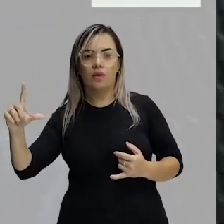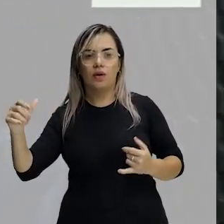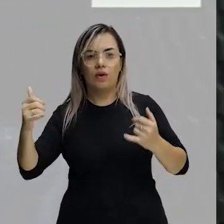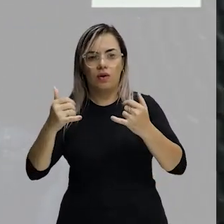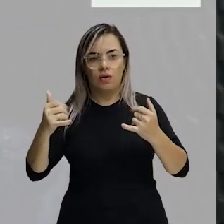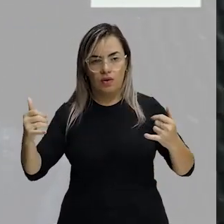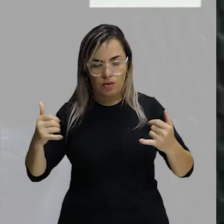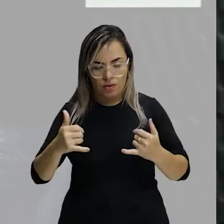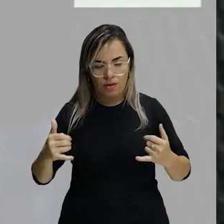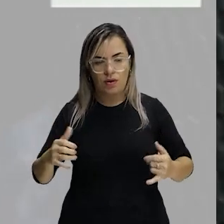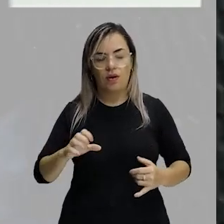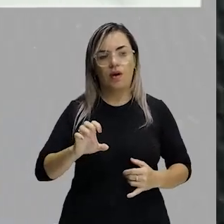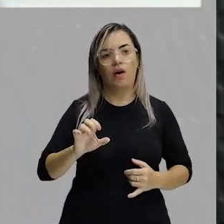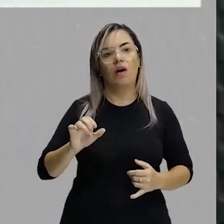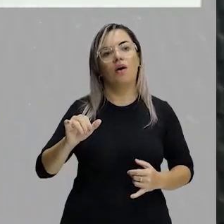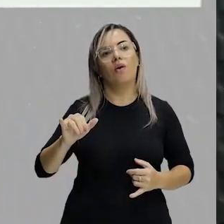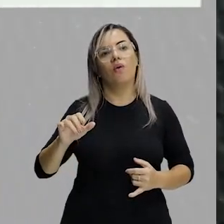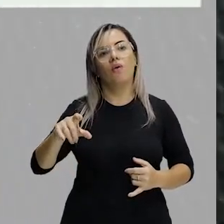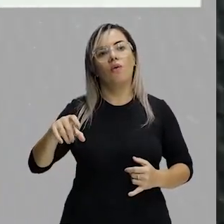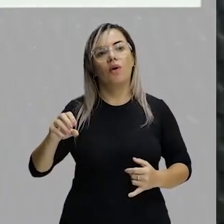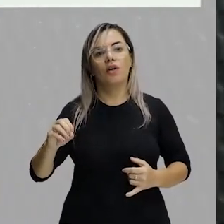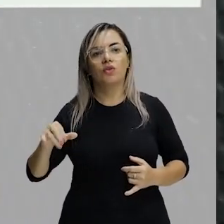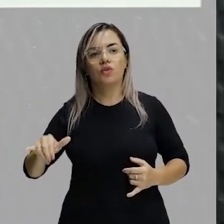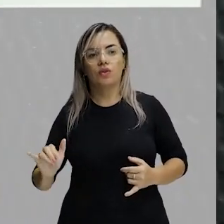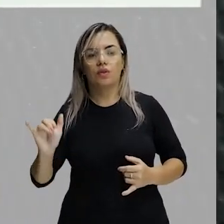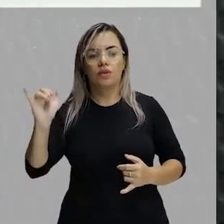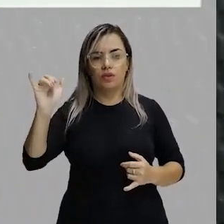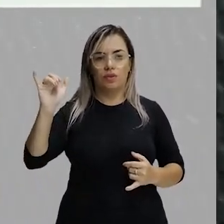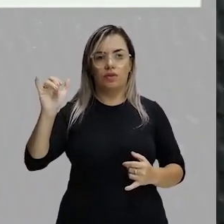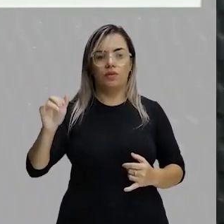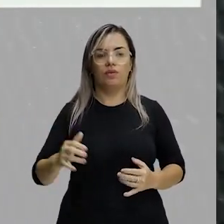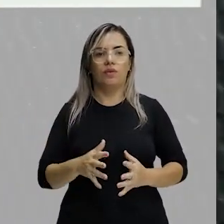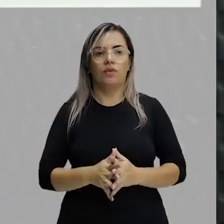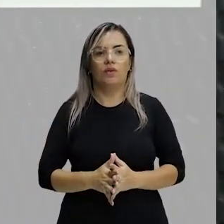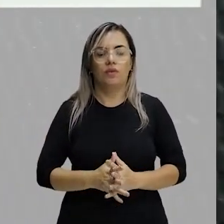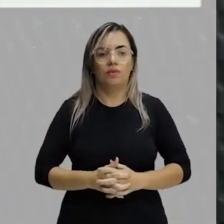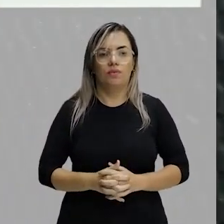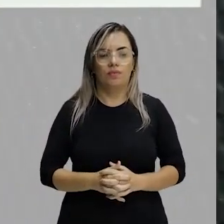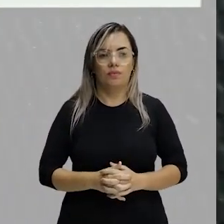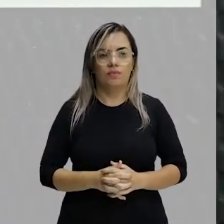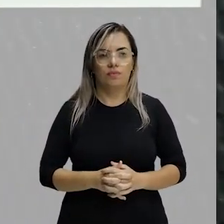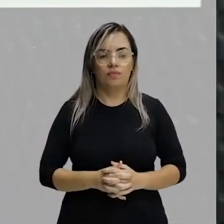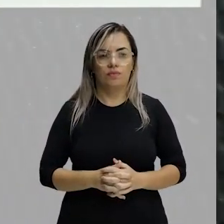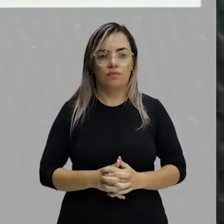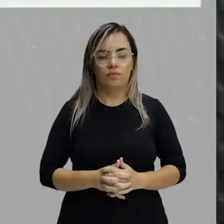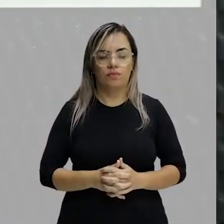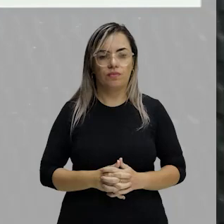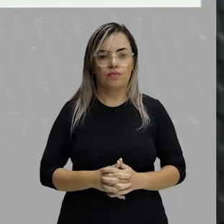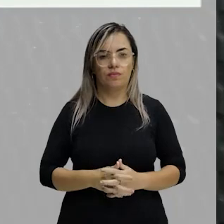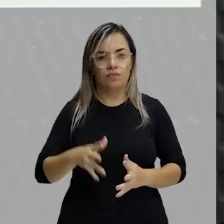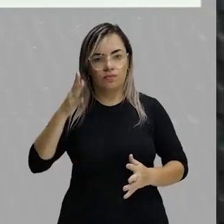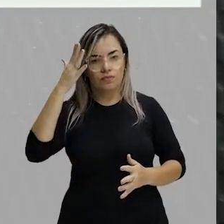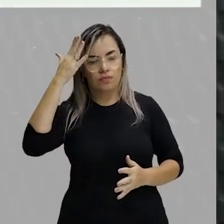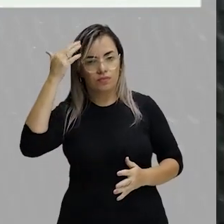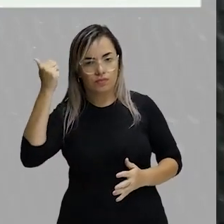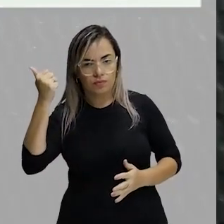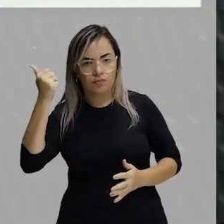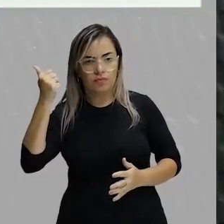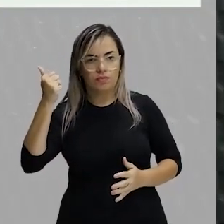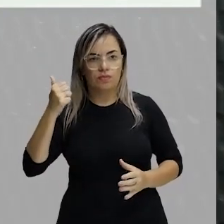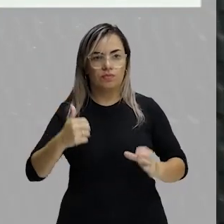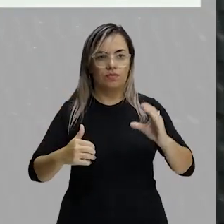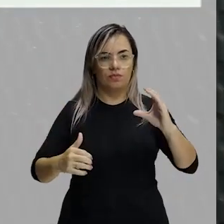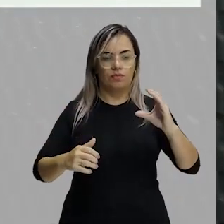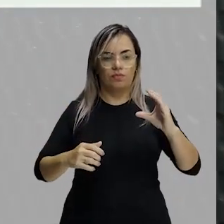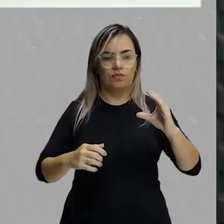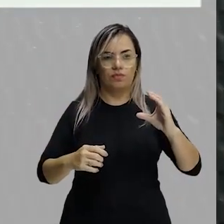paralelo ao eixo y. Galera, se o eixo real é paralelo ao eixo y e a gente já sabe que o